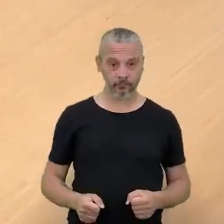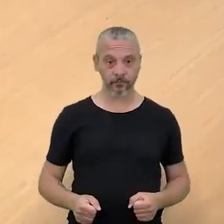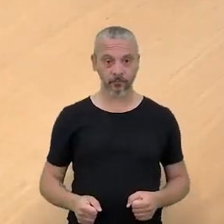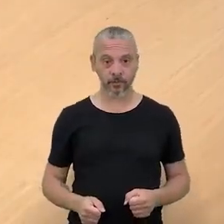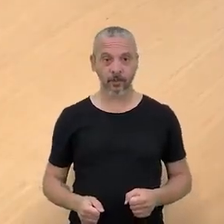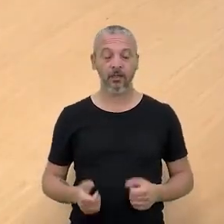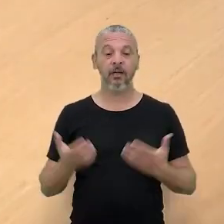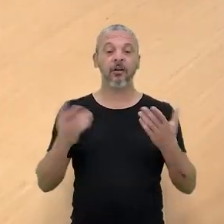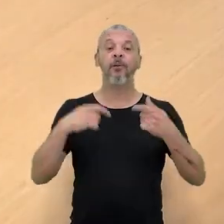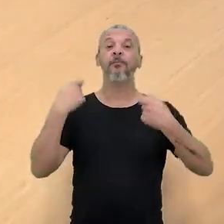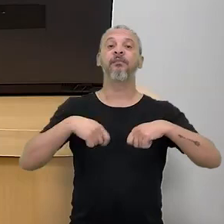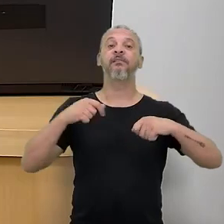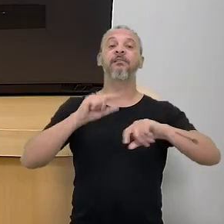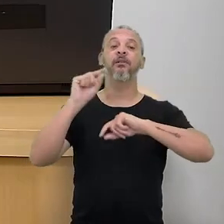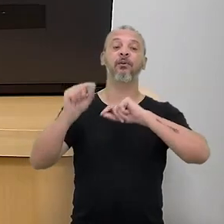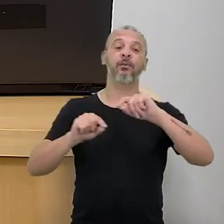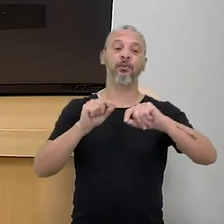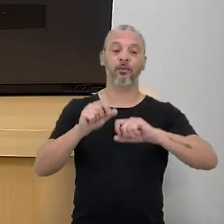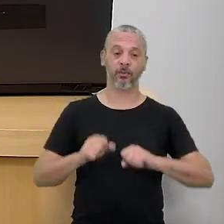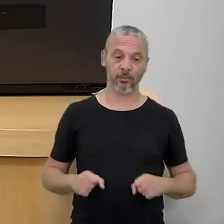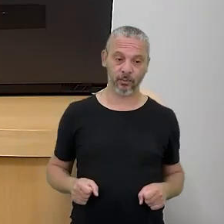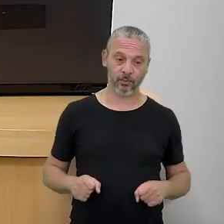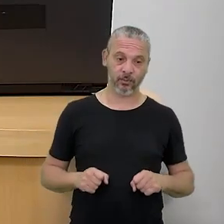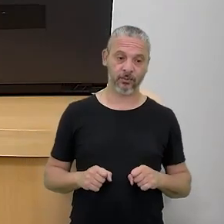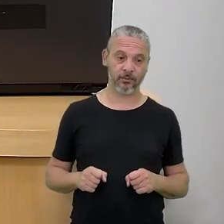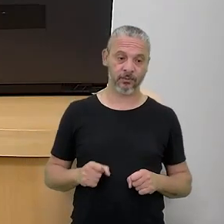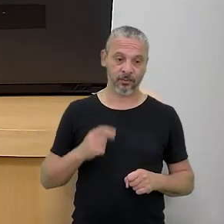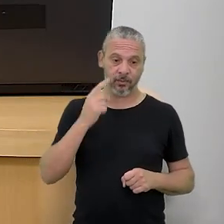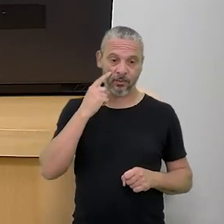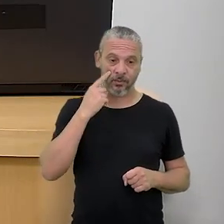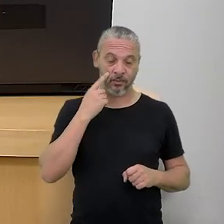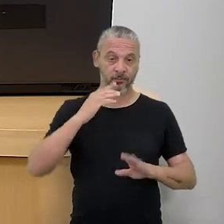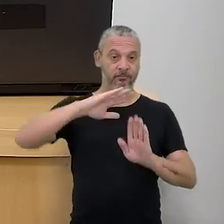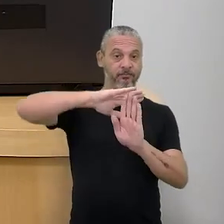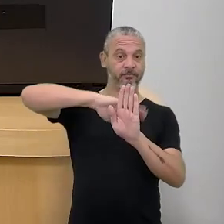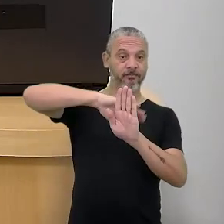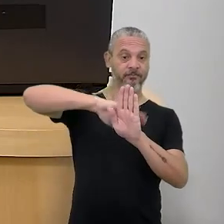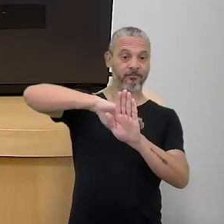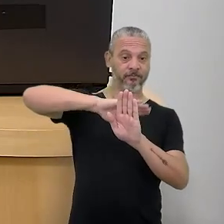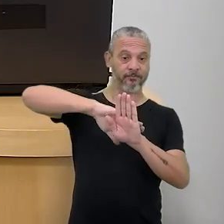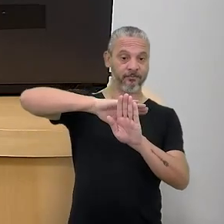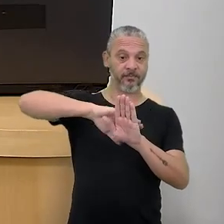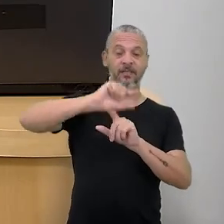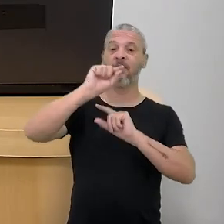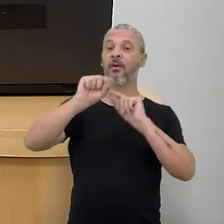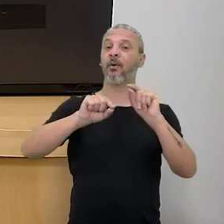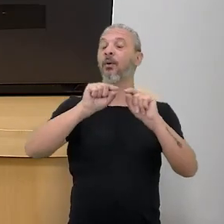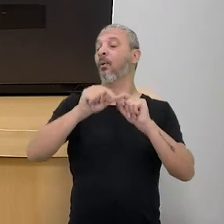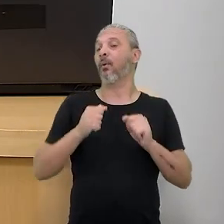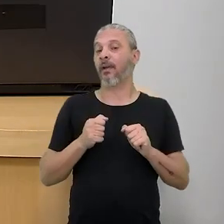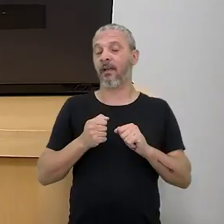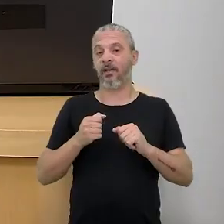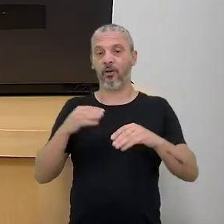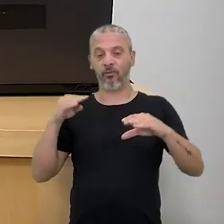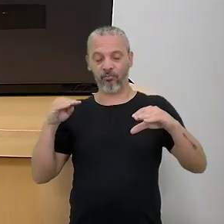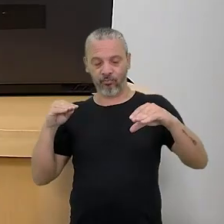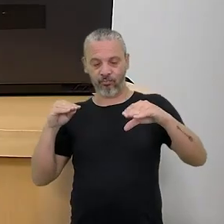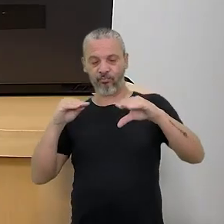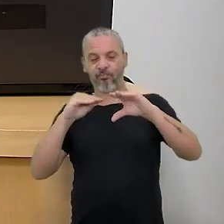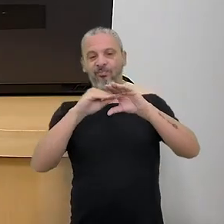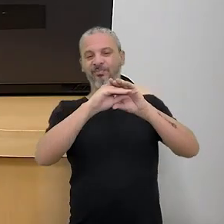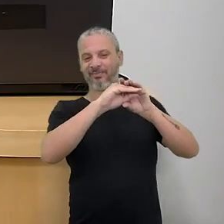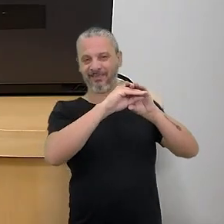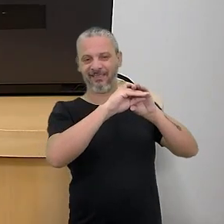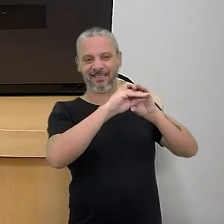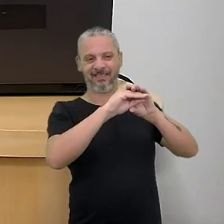encaixar aqui. O que eu preciso fazer agora é um buraco no fundo da caixinha para justamente a gente